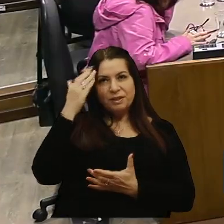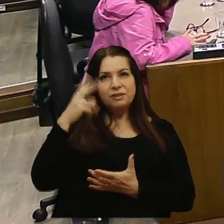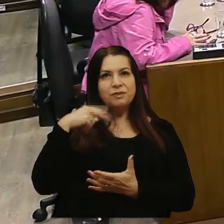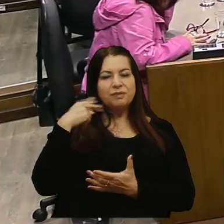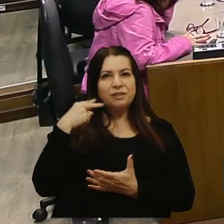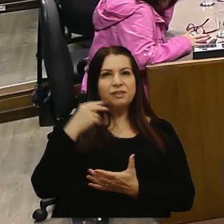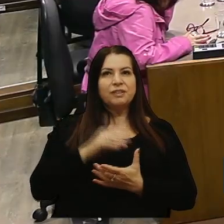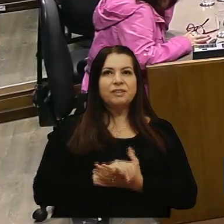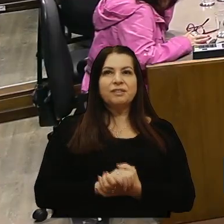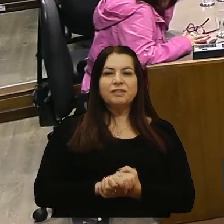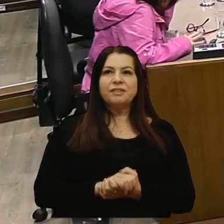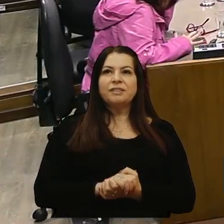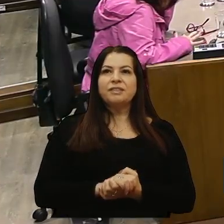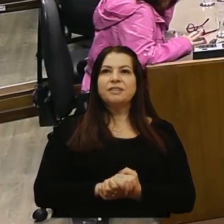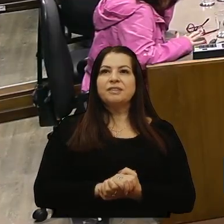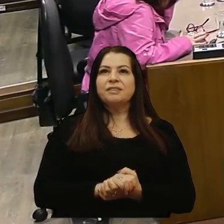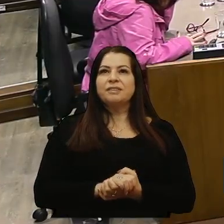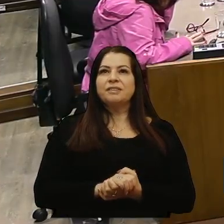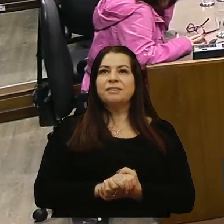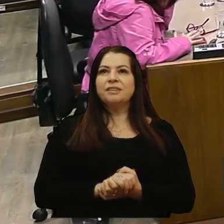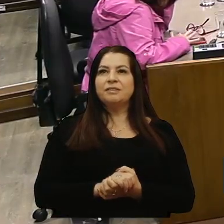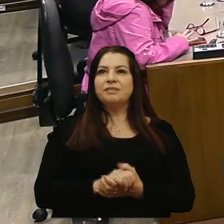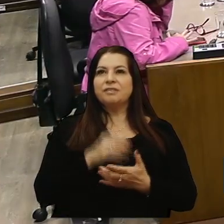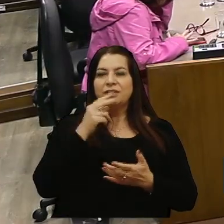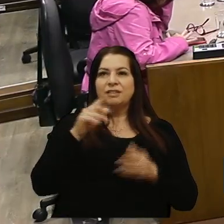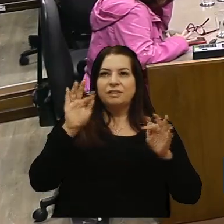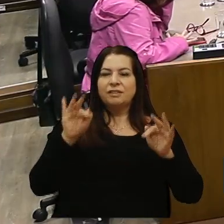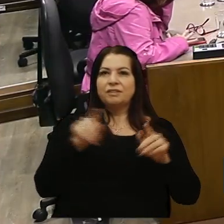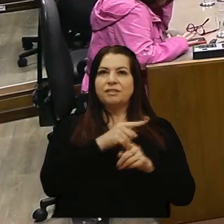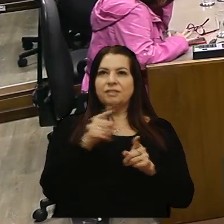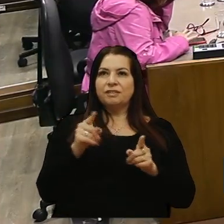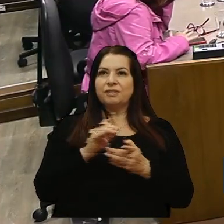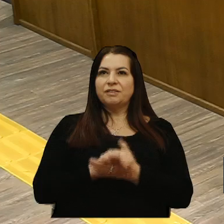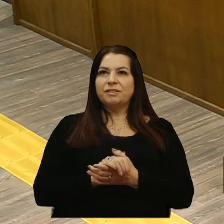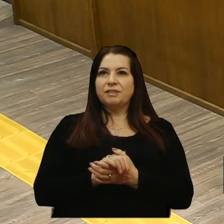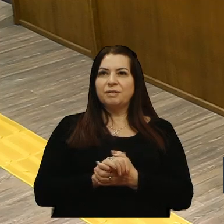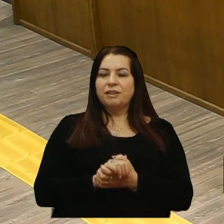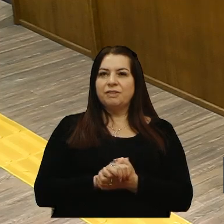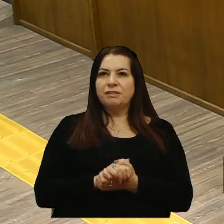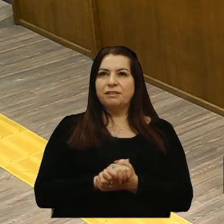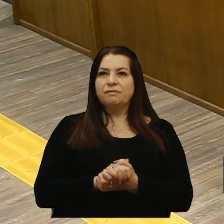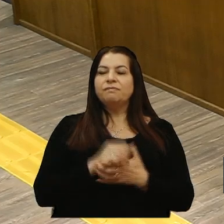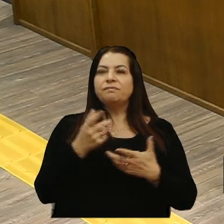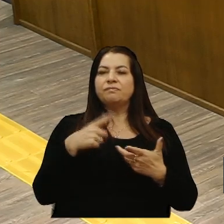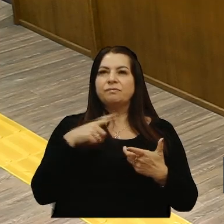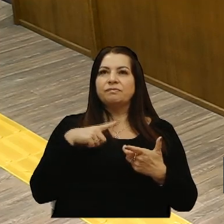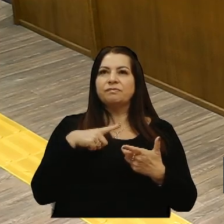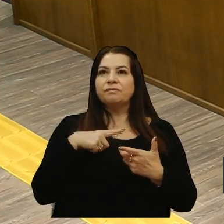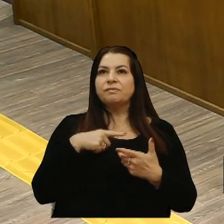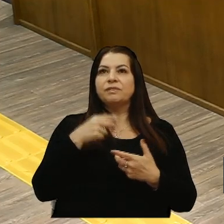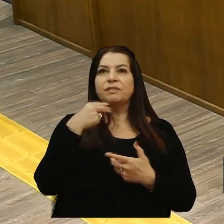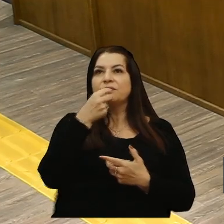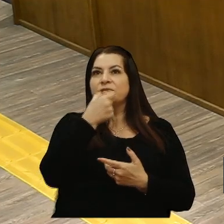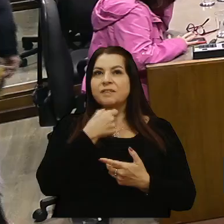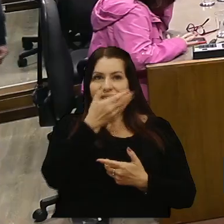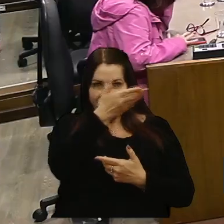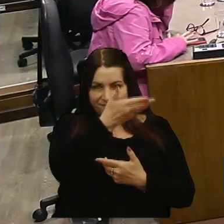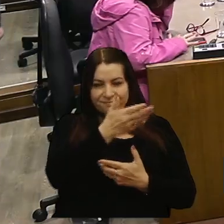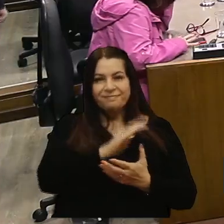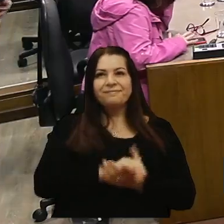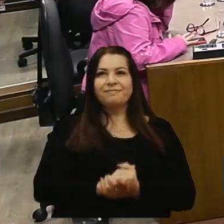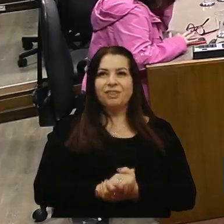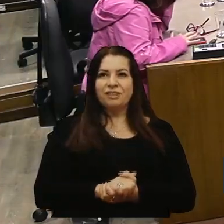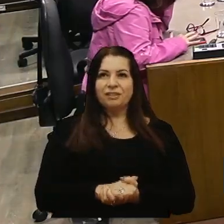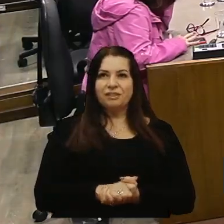vereador Caleb Garbim. Encerradas as pequenas... Desculpe, vereador Cristiano Becker. Claro. Parabéns para